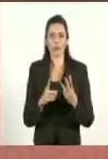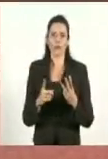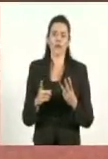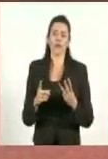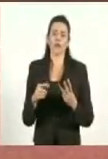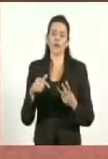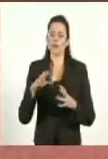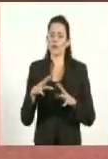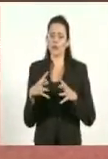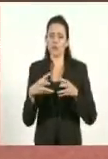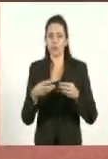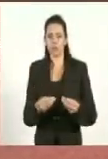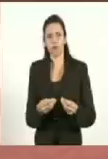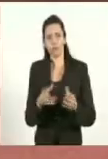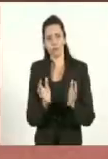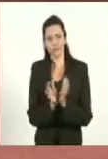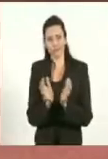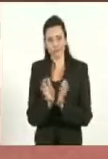judicialmente.